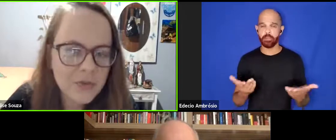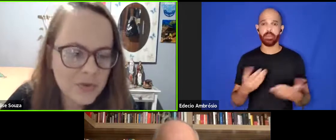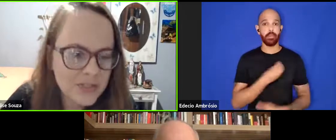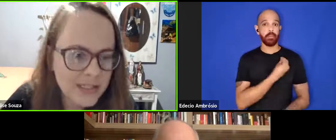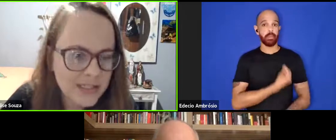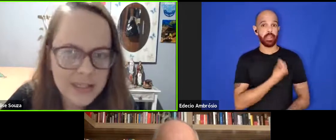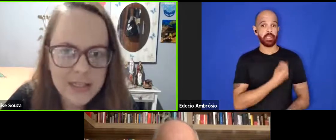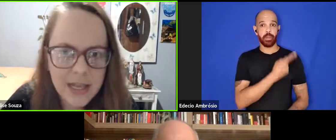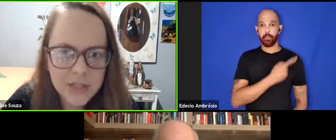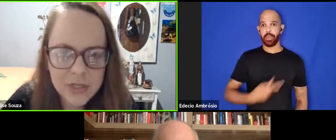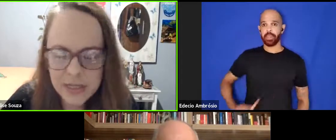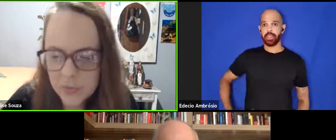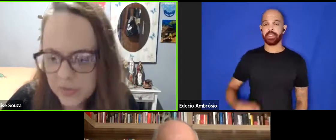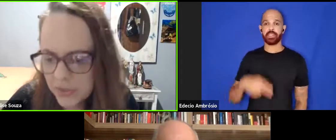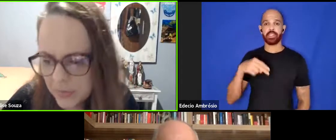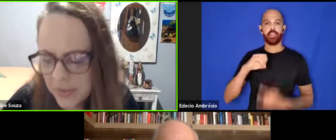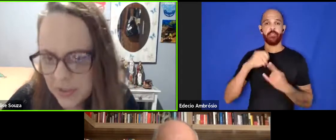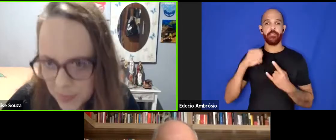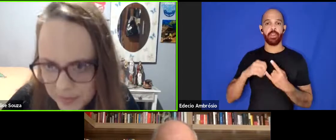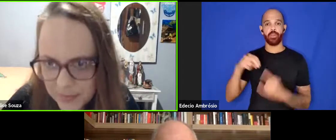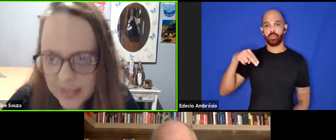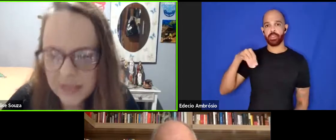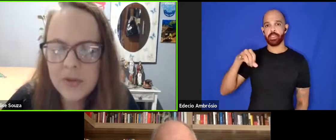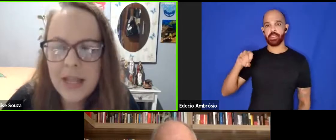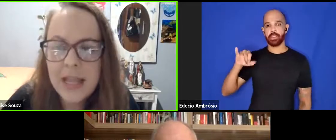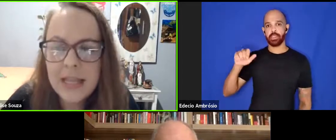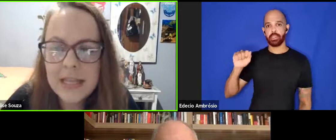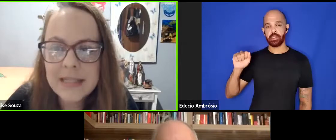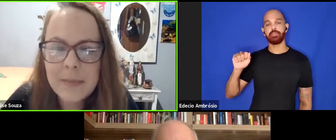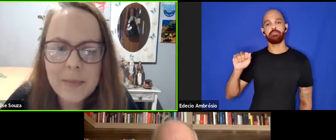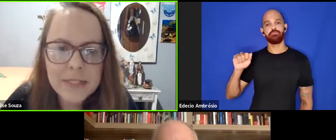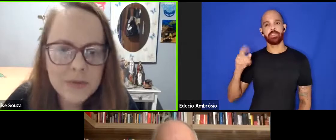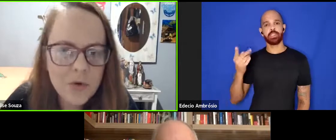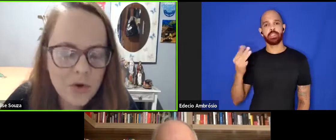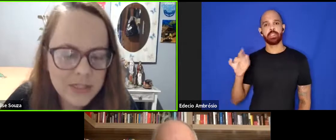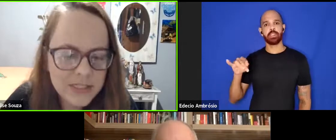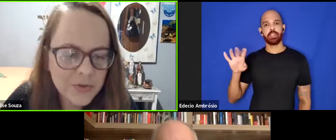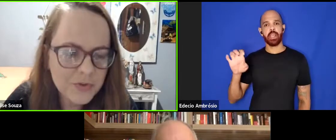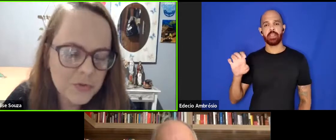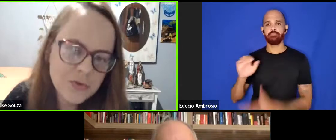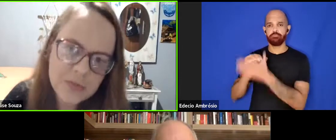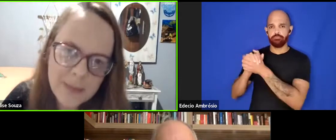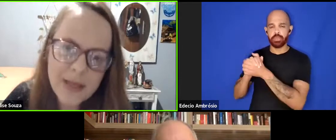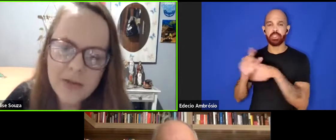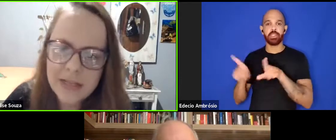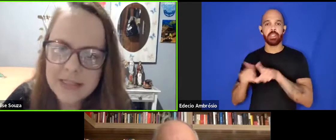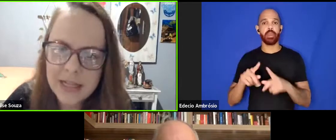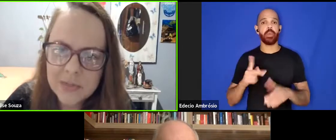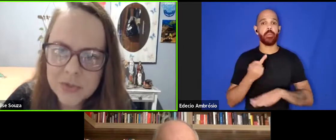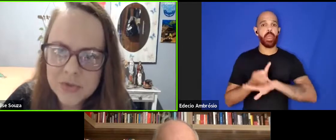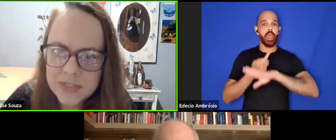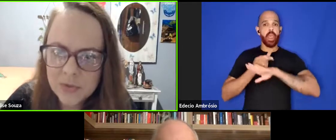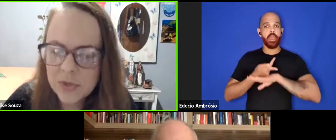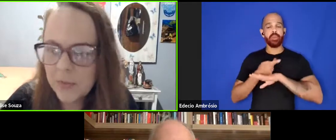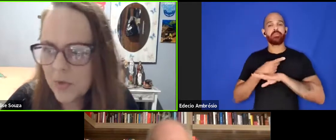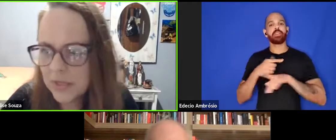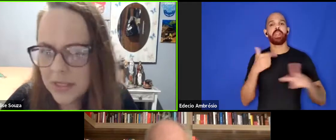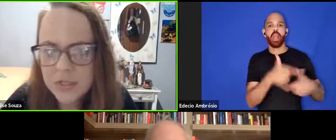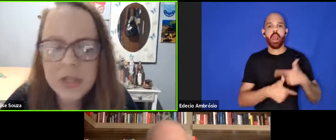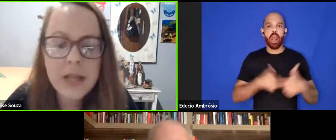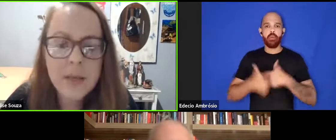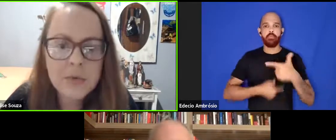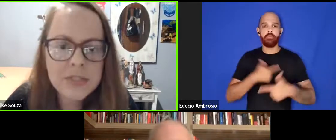presidente da Fiocruz, Nízia Trindade, a quem eu muito admiro e cumprimento, e receber a menção honrosa que foi fruto de um trabalho realizado em uma instituição